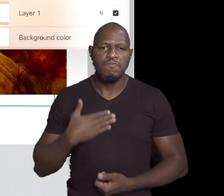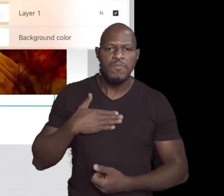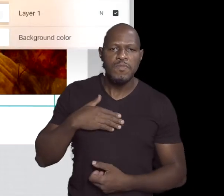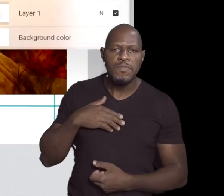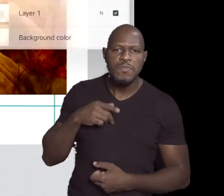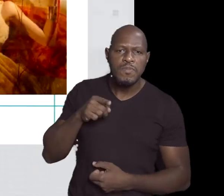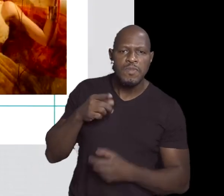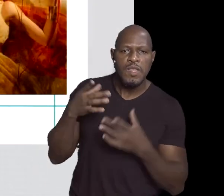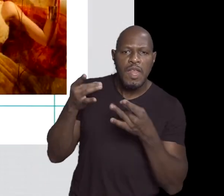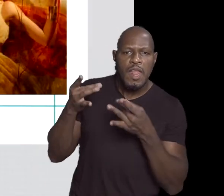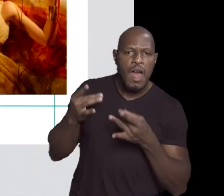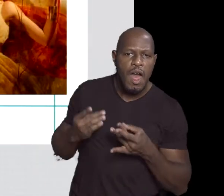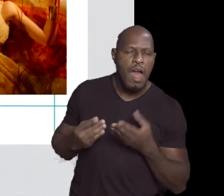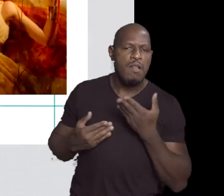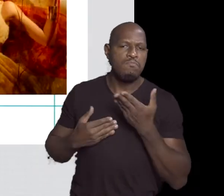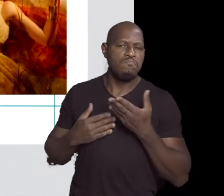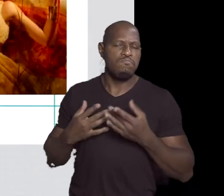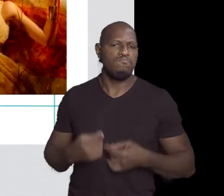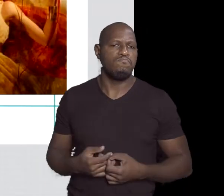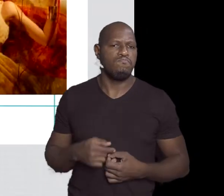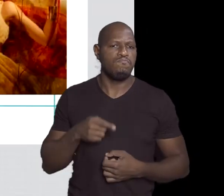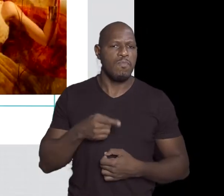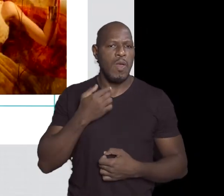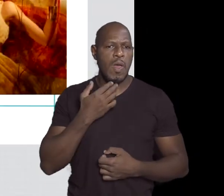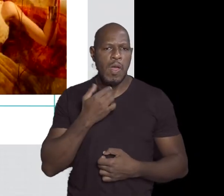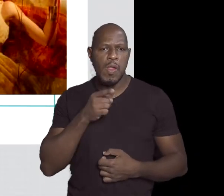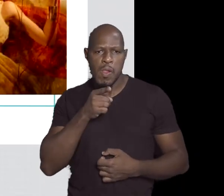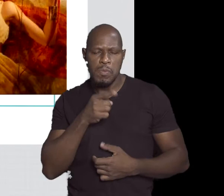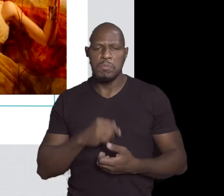desse detalhe aqui, dessa coisa.